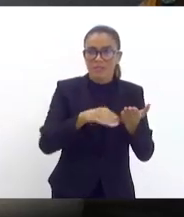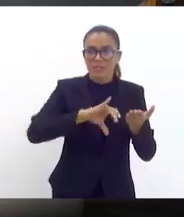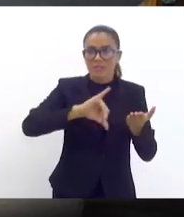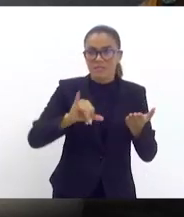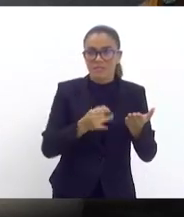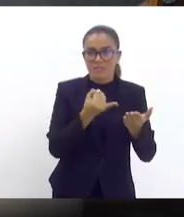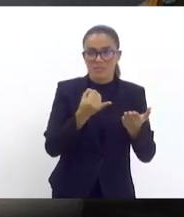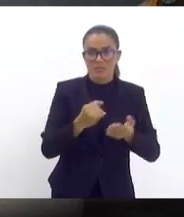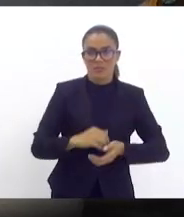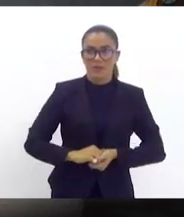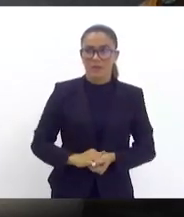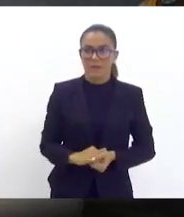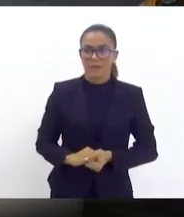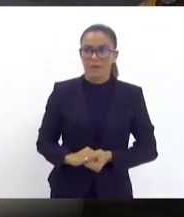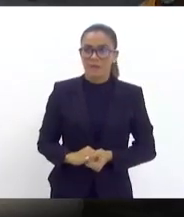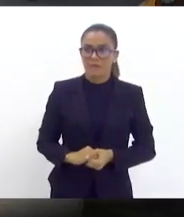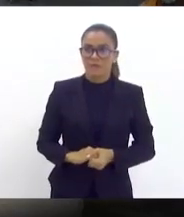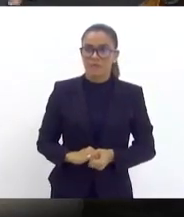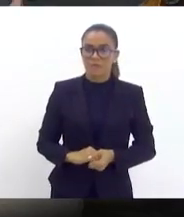sim. Obrigado.